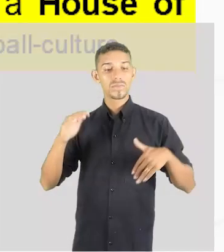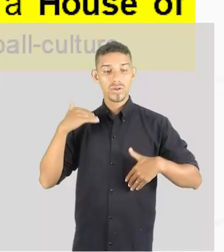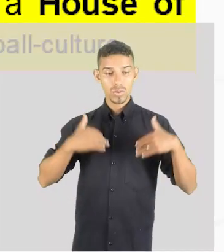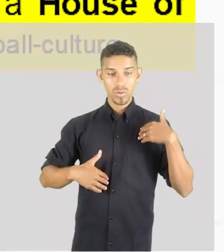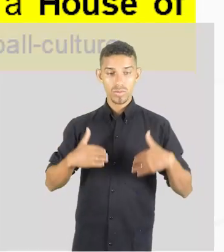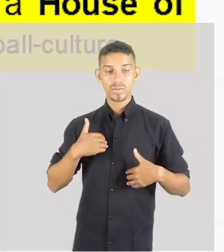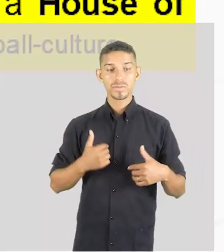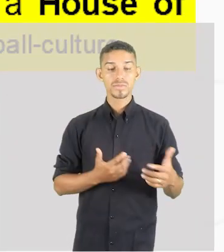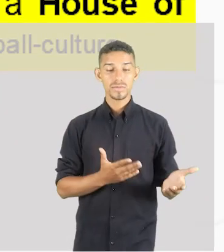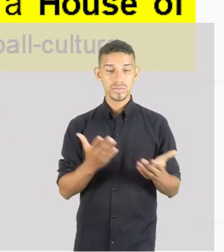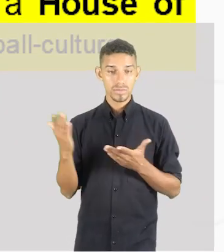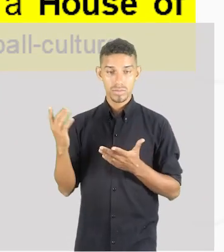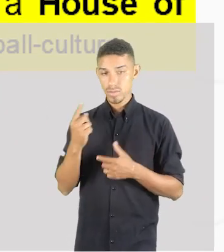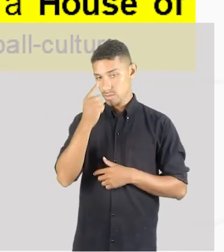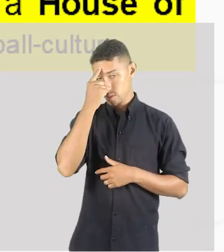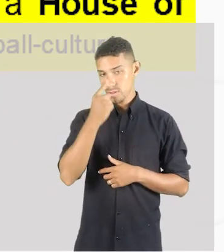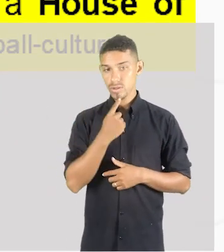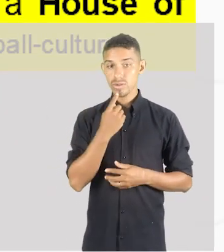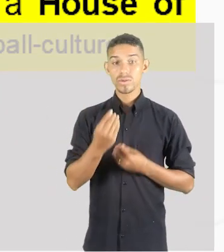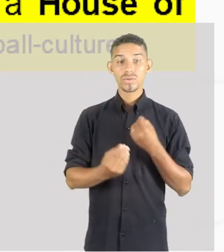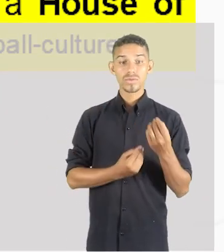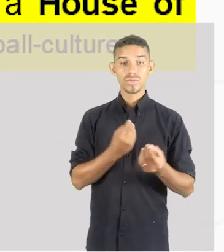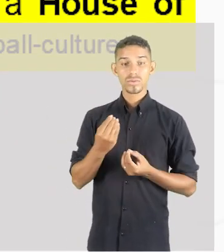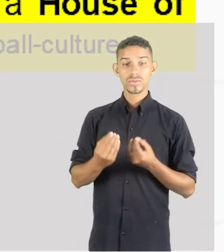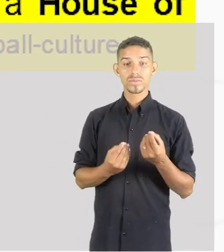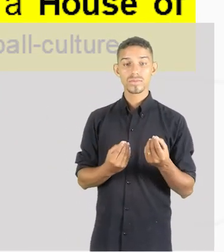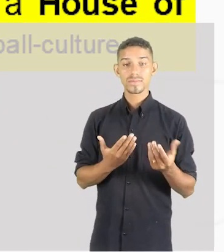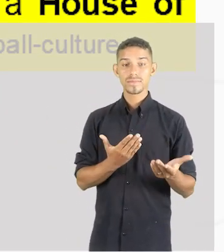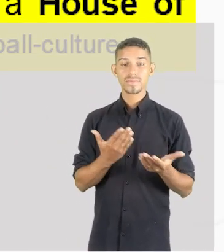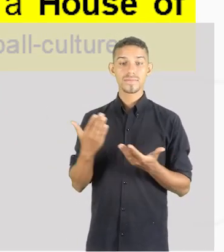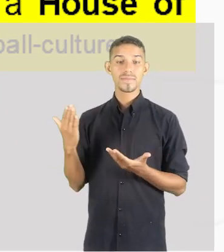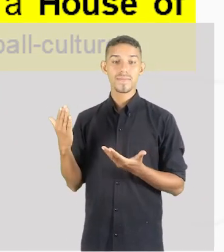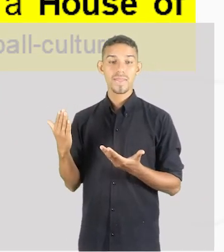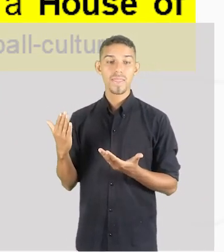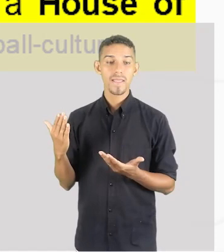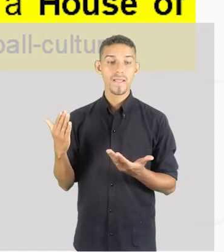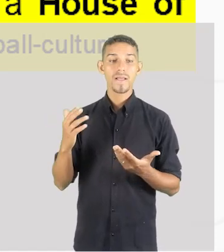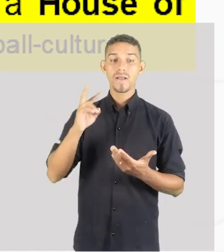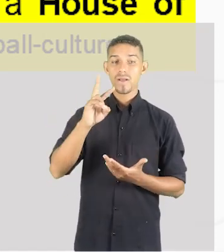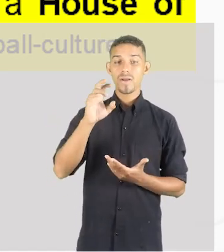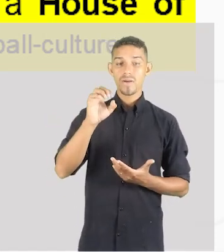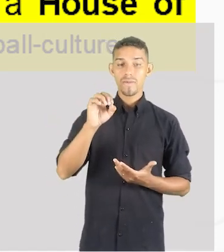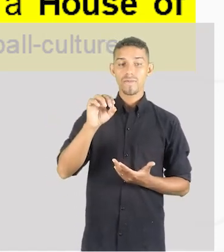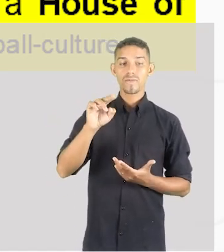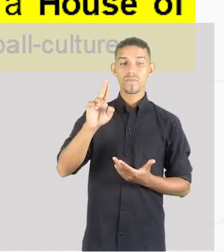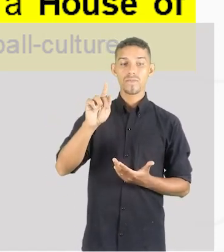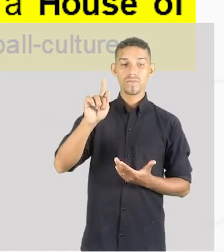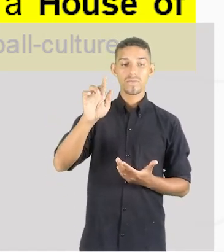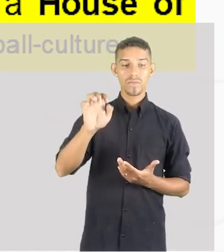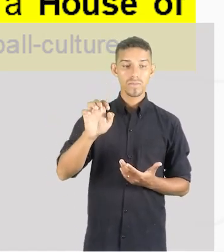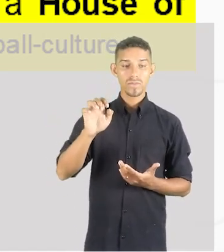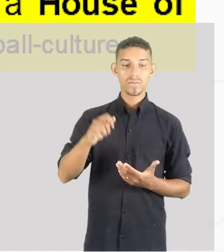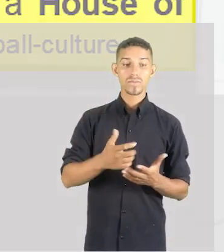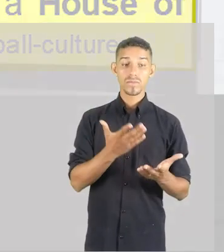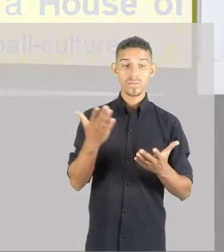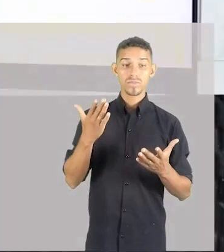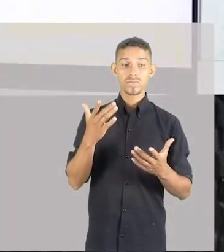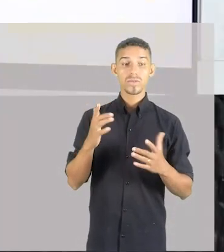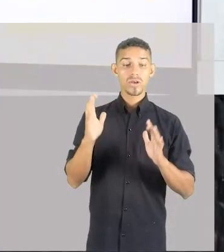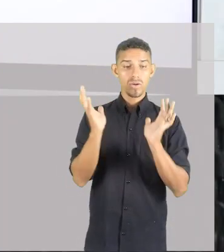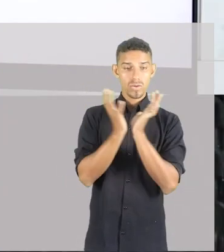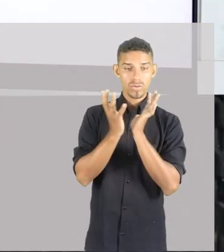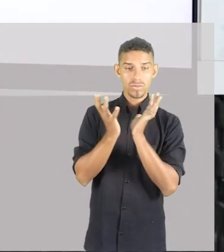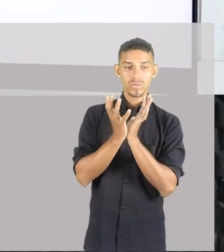aqui uma imagem de como seria o o vog participante das Balls pertence a grupos